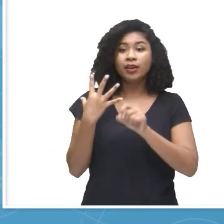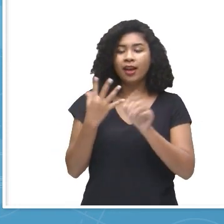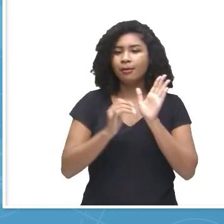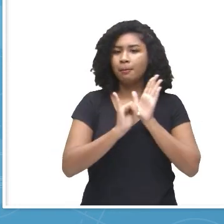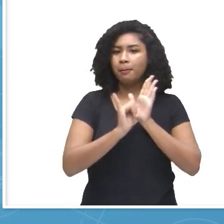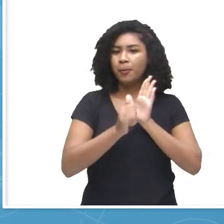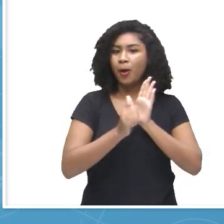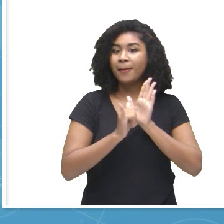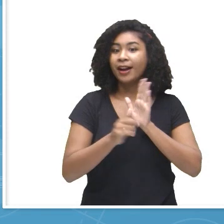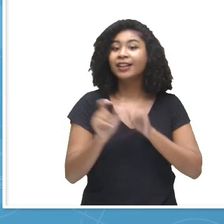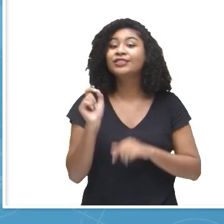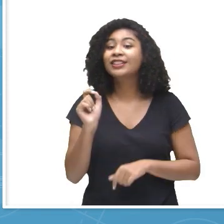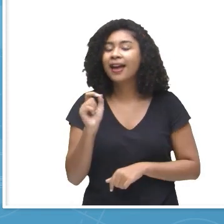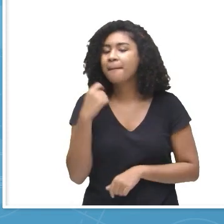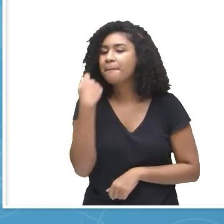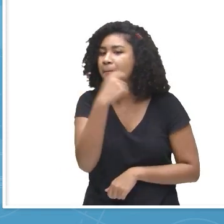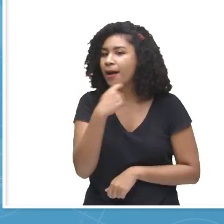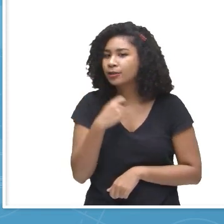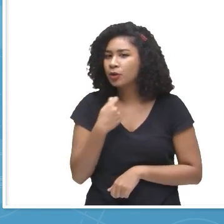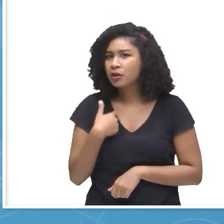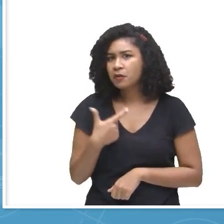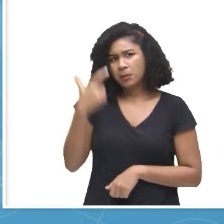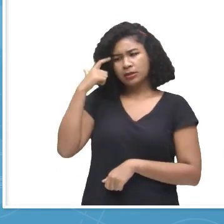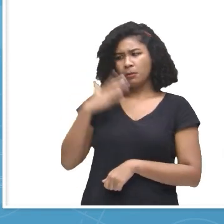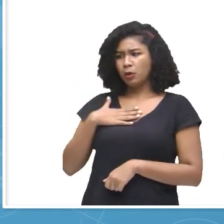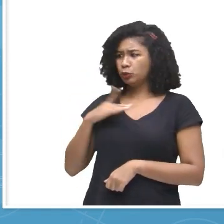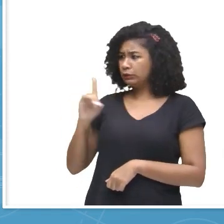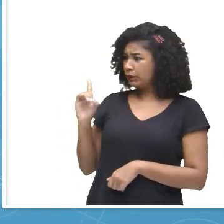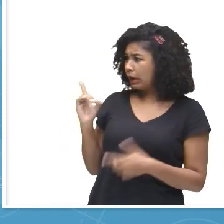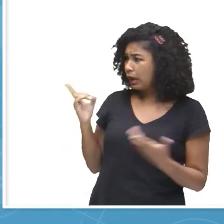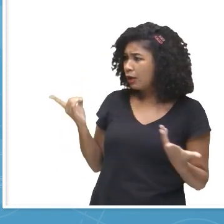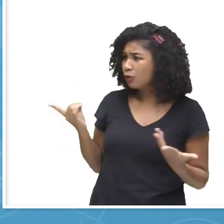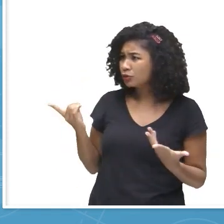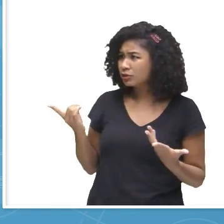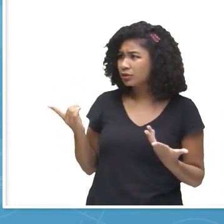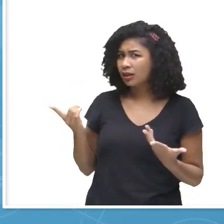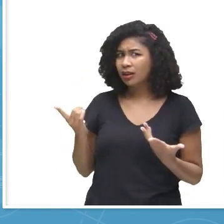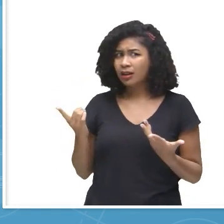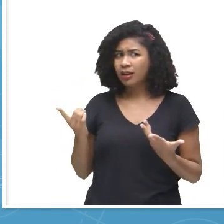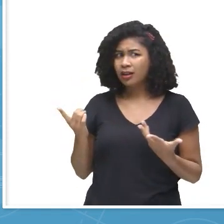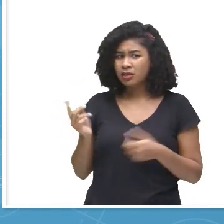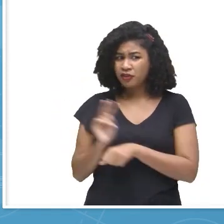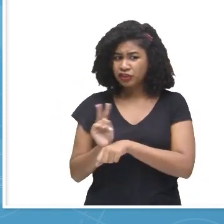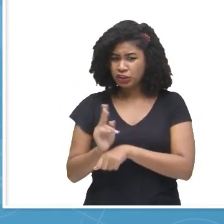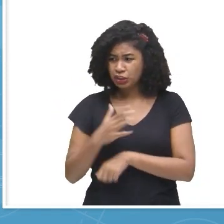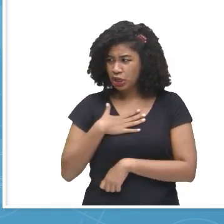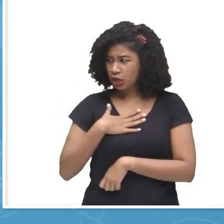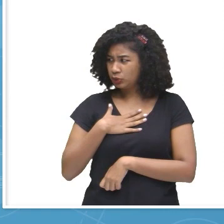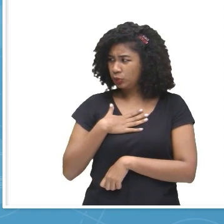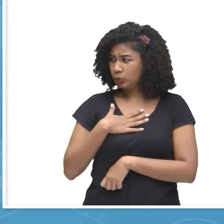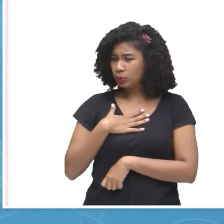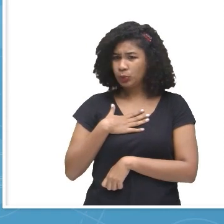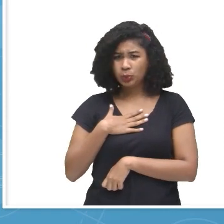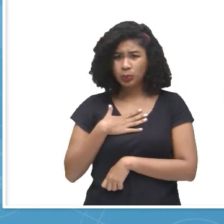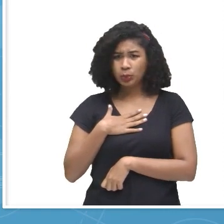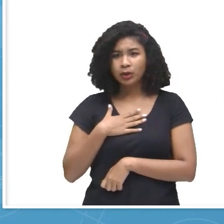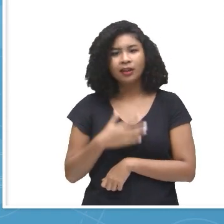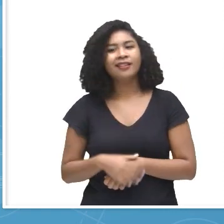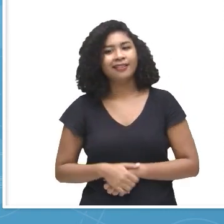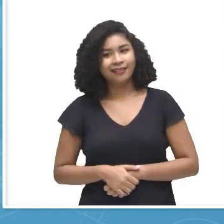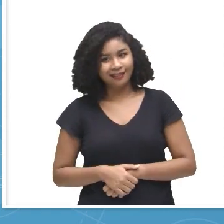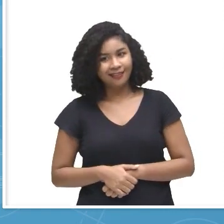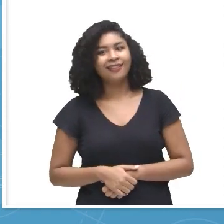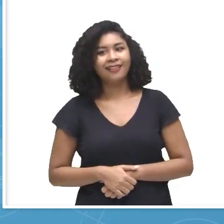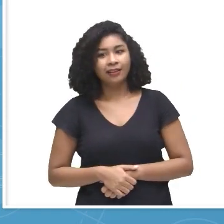do céu, tem alguém me observando, como assim? Justamente porque eles pegam essas nossas informações e eles começam a bombardear a